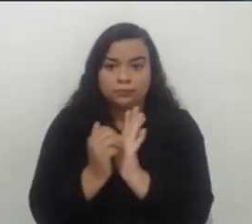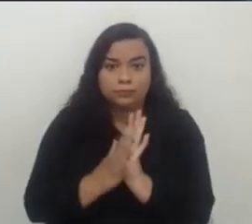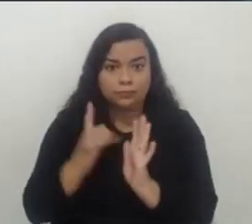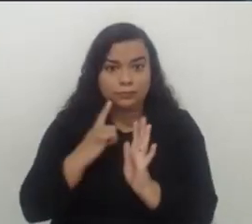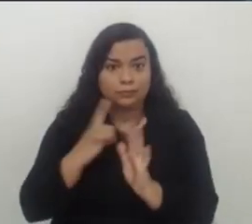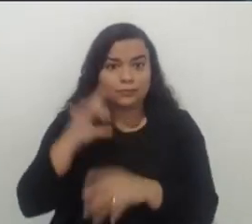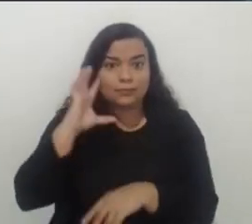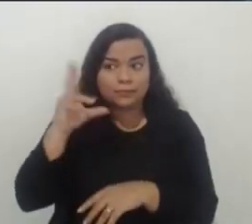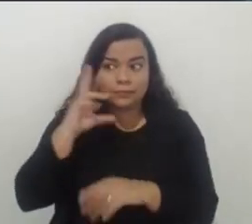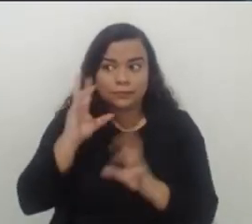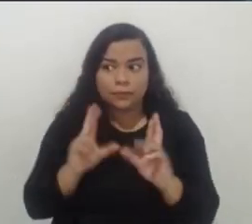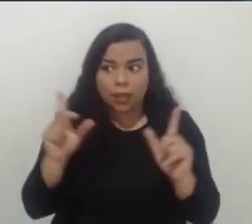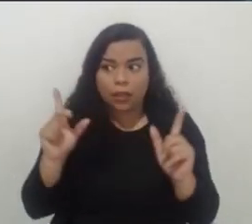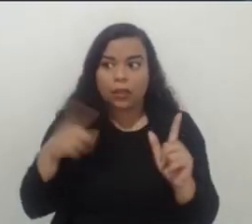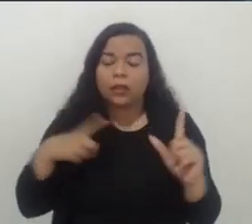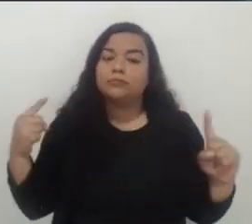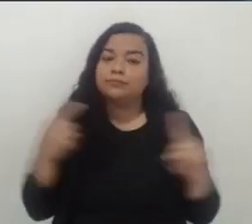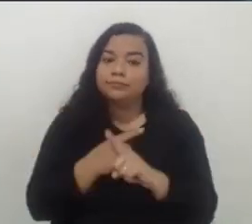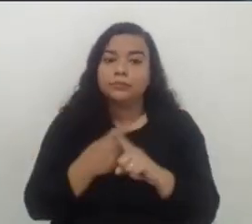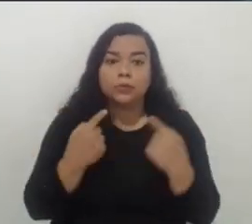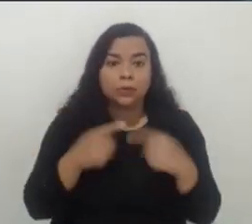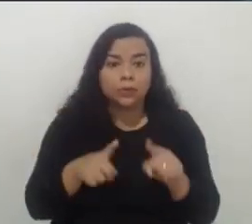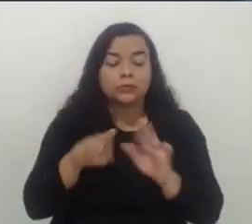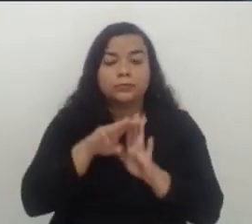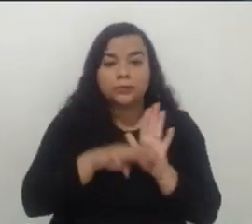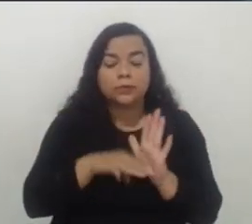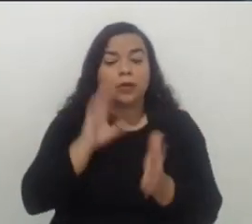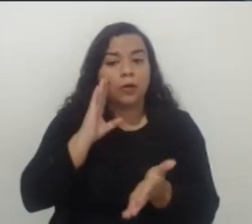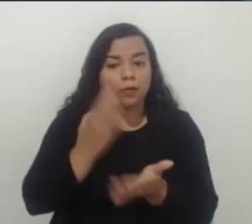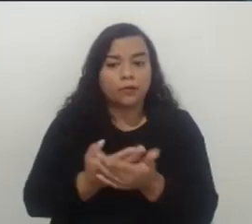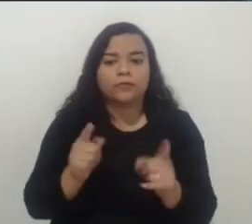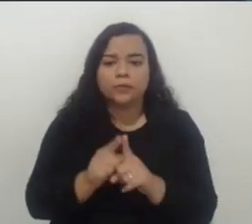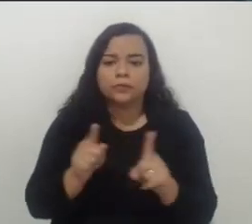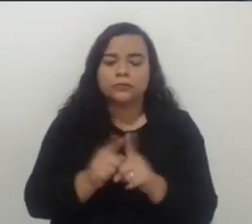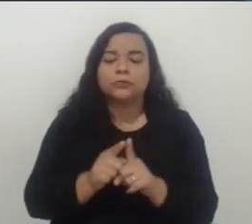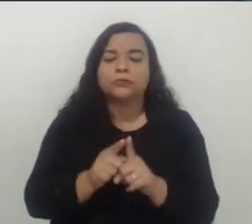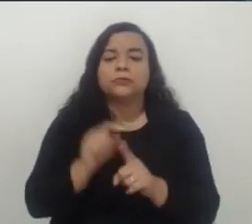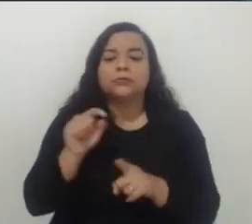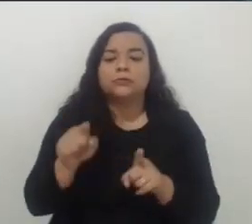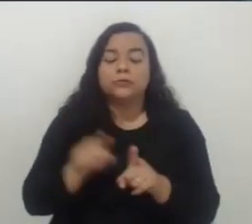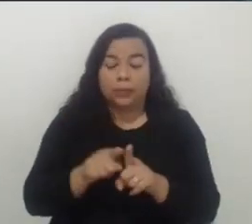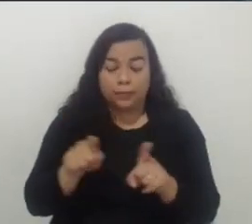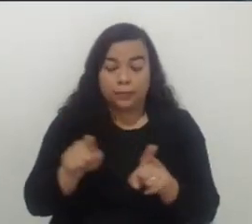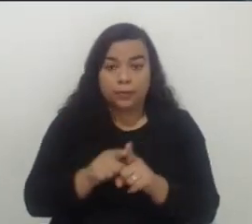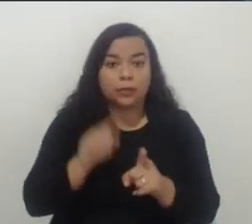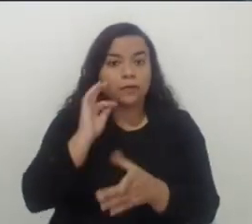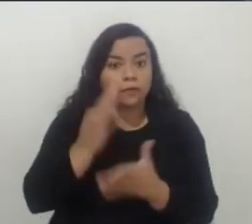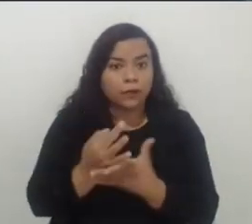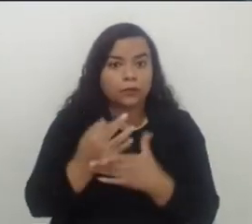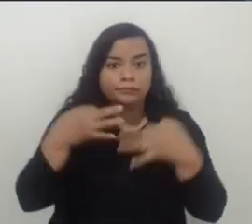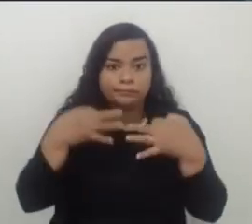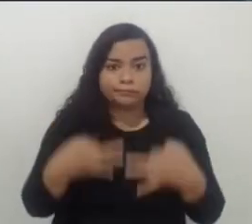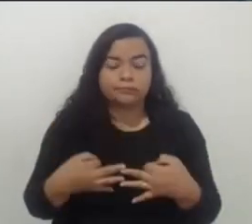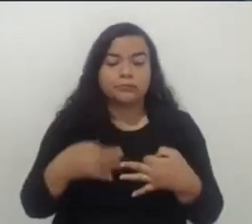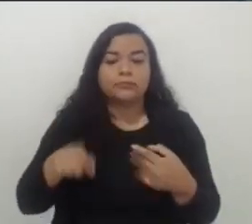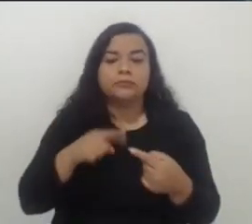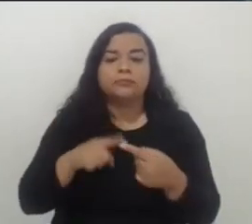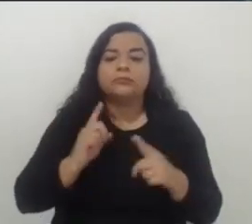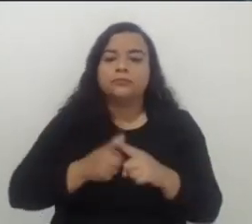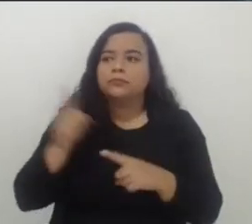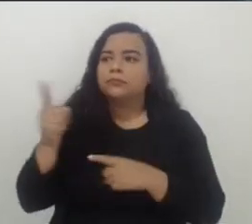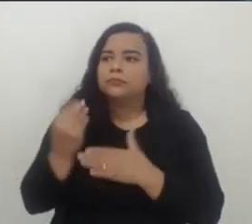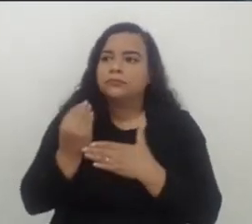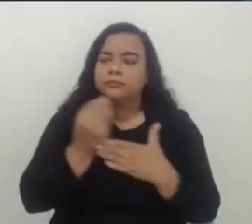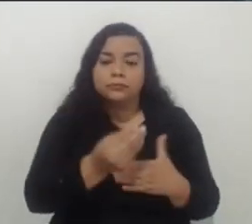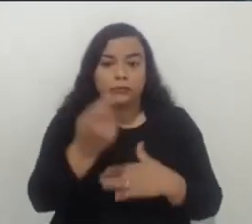de encontro aos princípios da confiança e da boa-fé objetiva, pois, obviamente, ao entregar a chave na Secretaria da